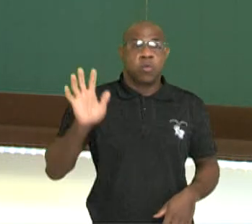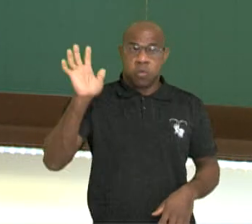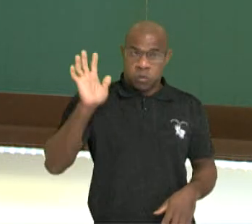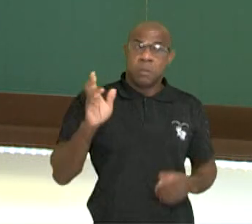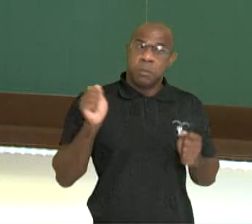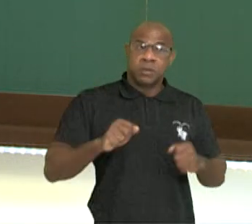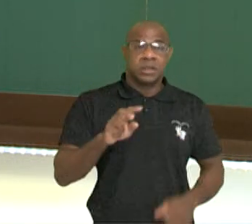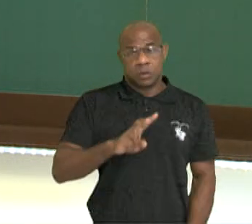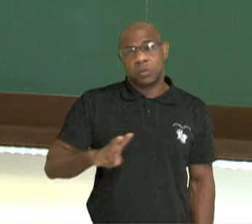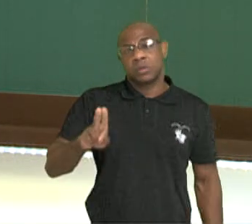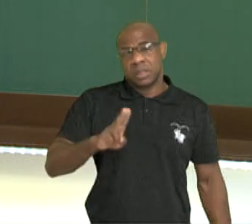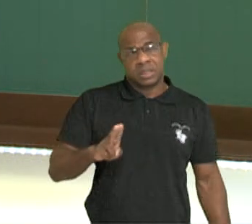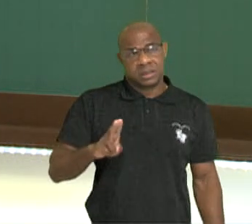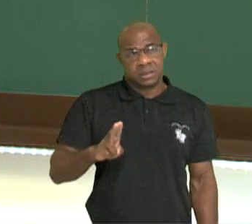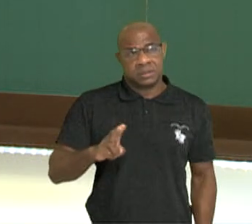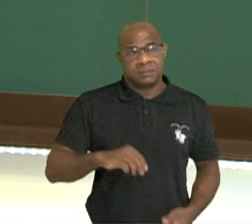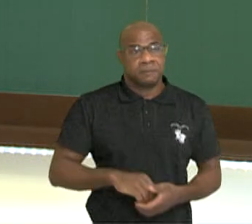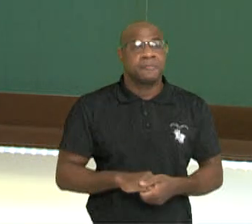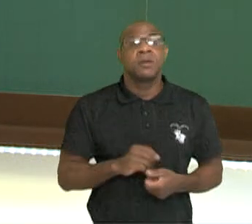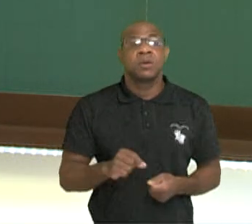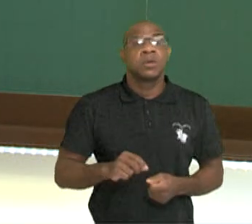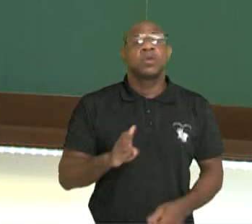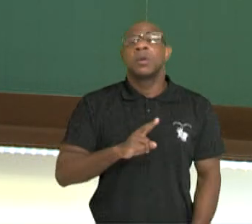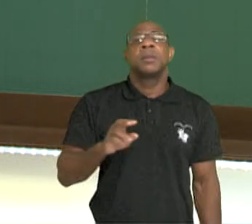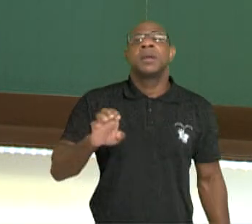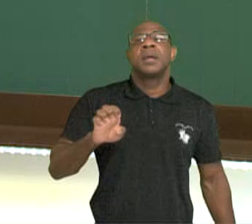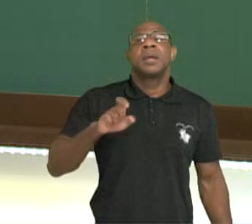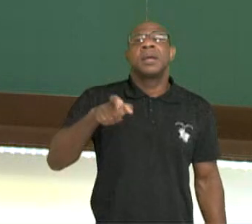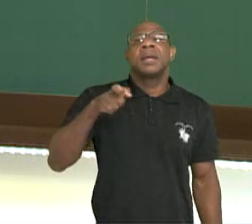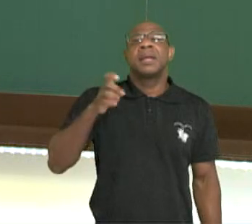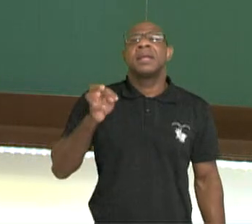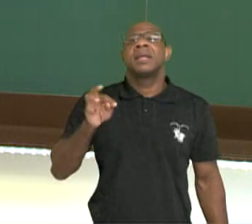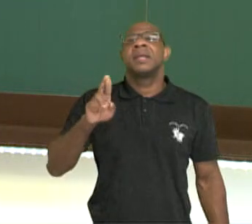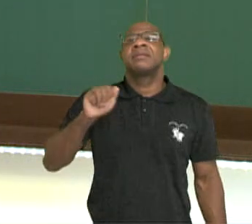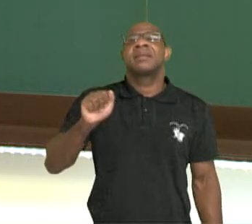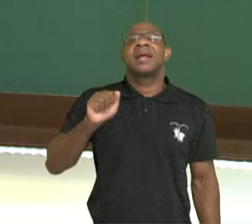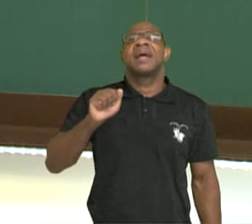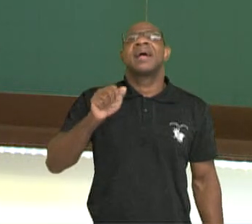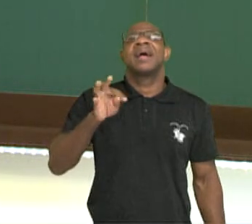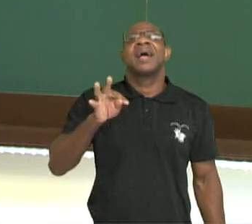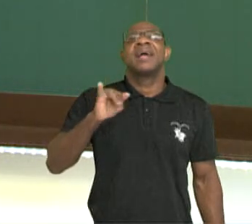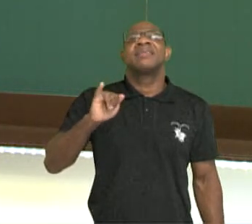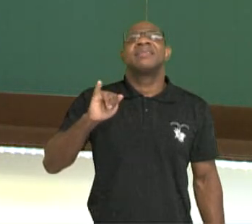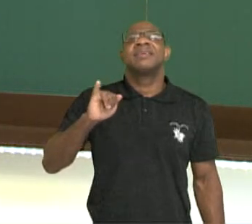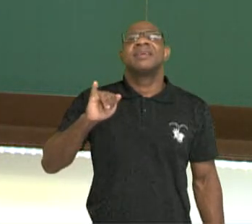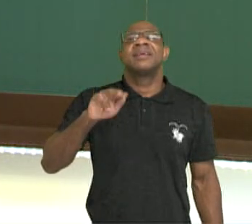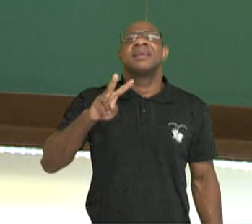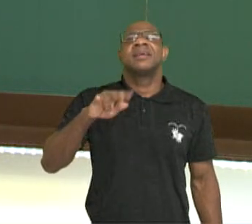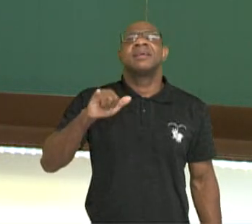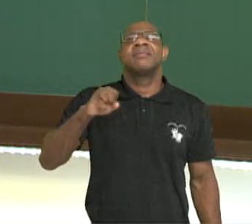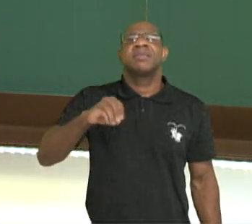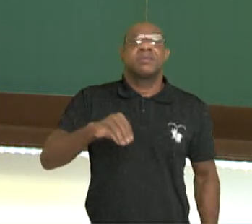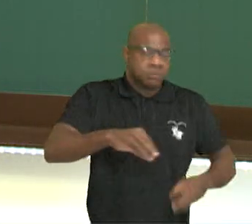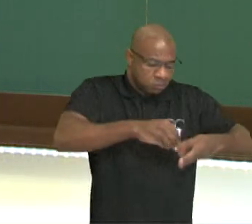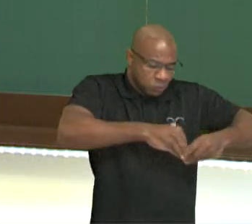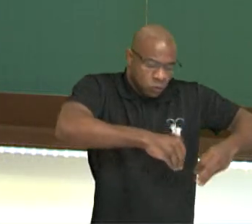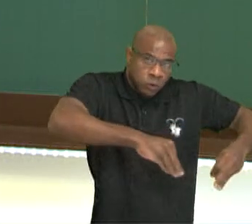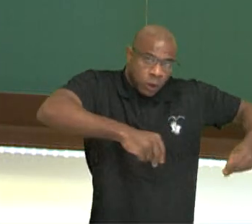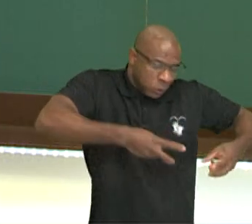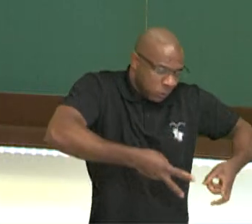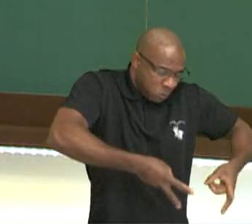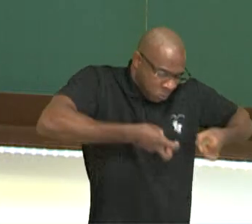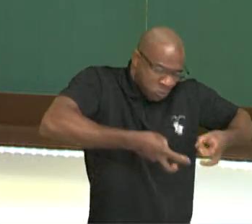Ou seja, teve extrativismo. Tirou-se desse solo